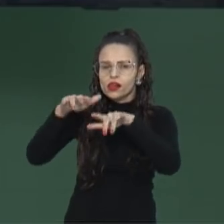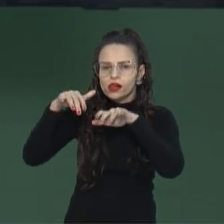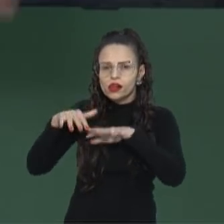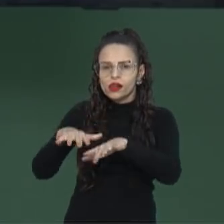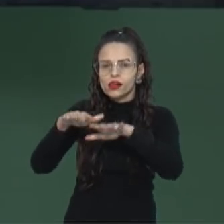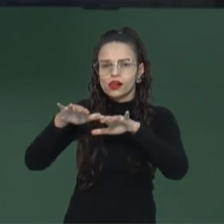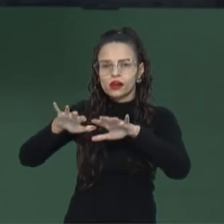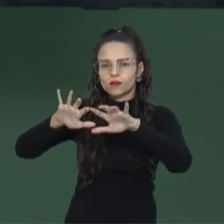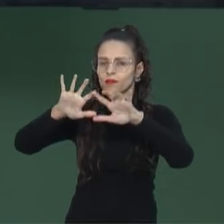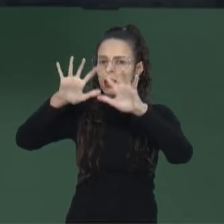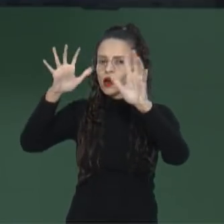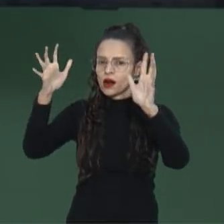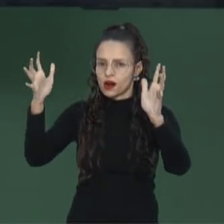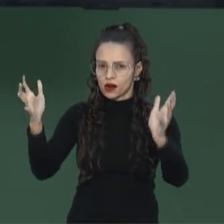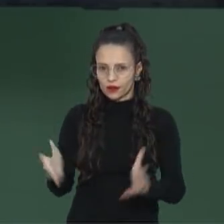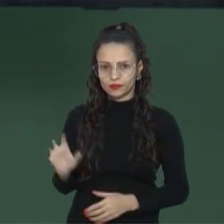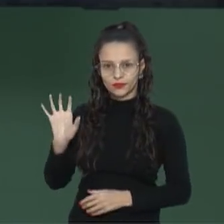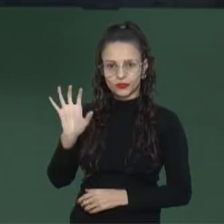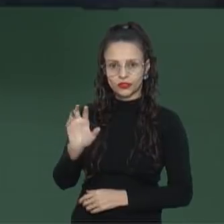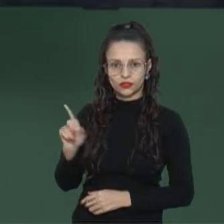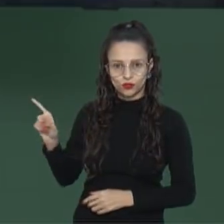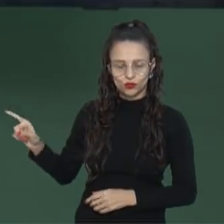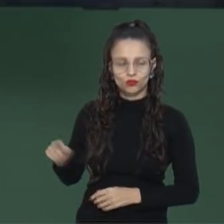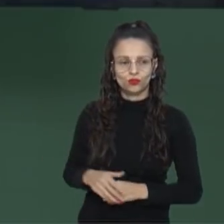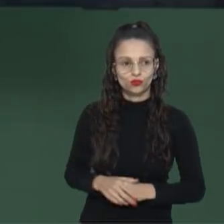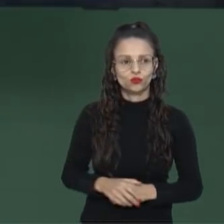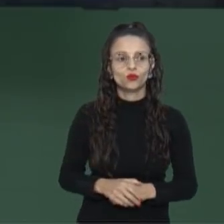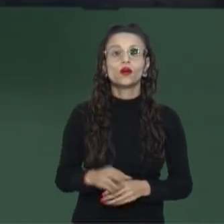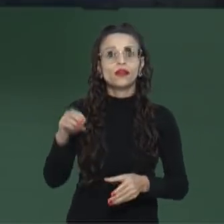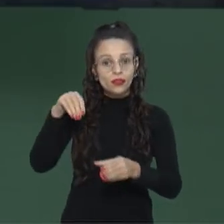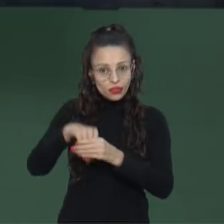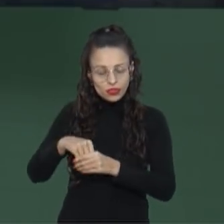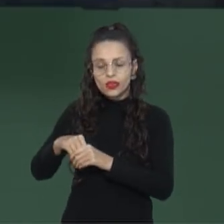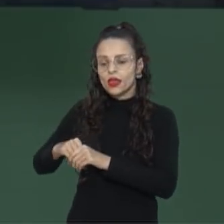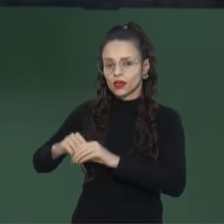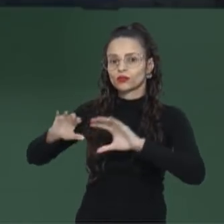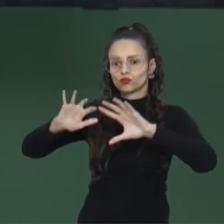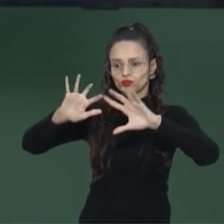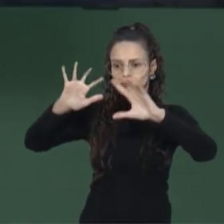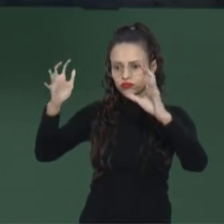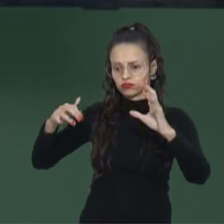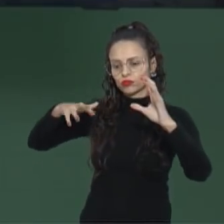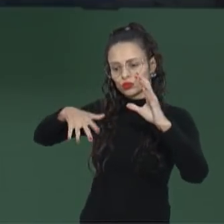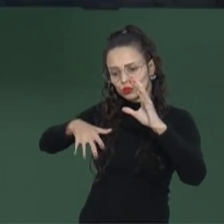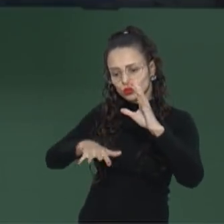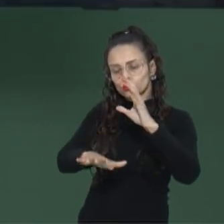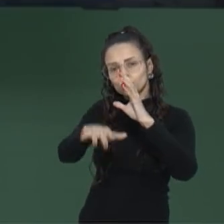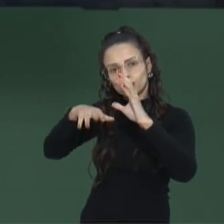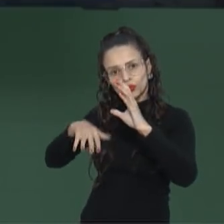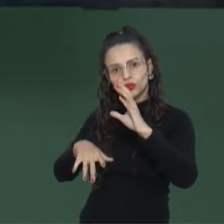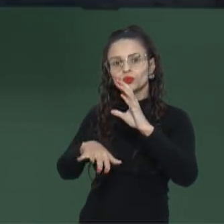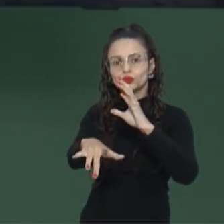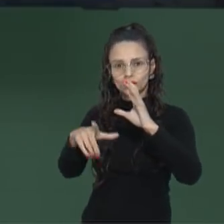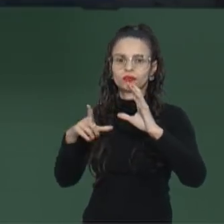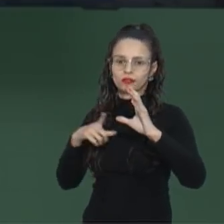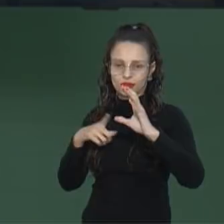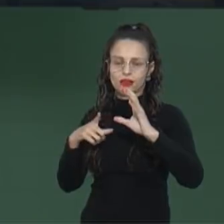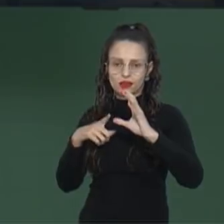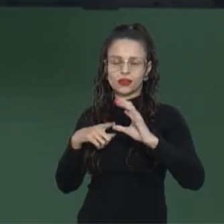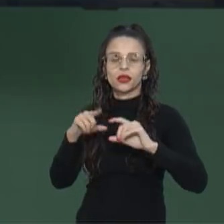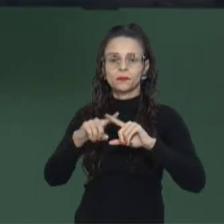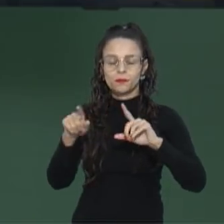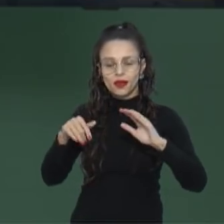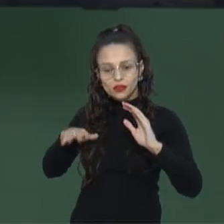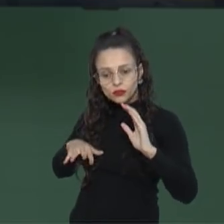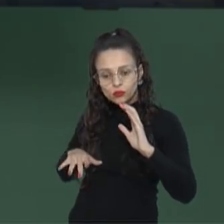de tanto ele passar, ele cavou uma caverna gigantesca. O Rio Iporanga passa ali dentro, você pode entrar aqui dentro, seguir o rio, sair do outro lado da caverna. Só que